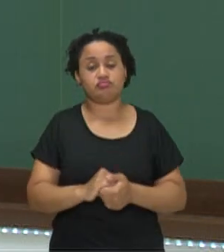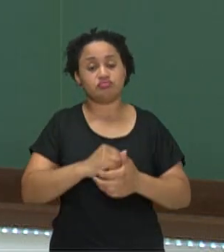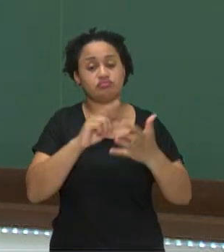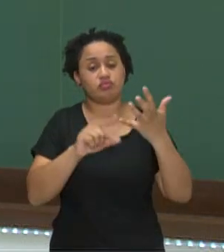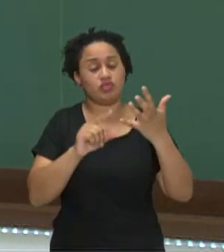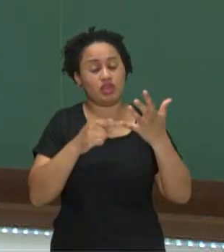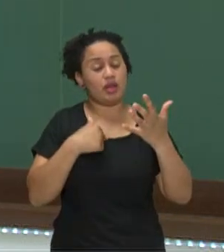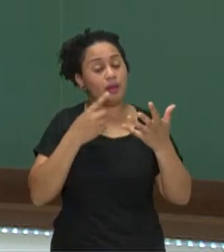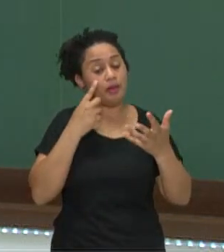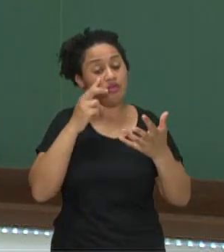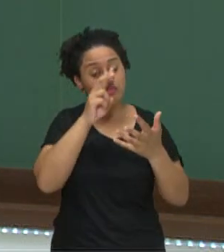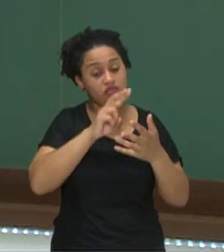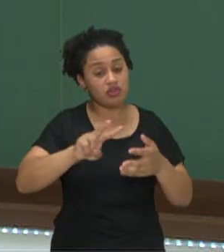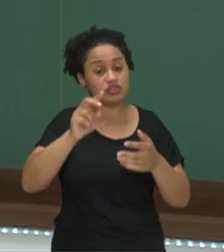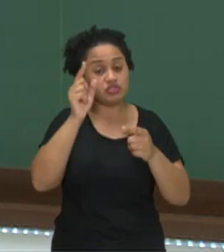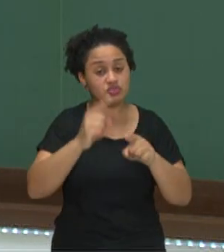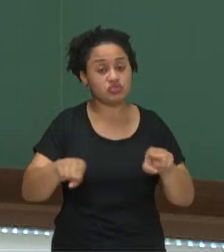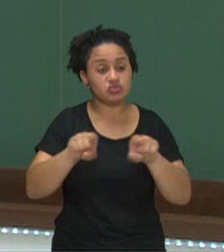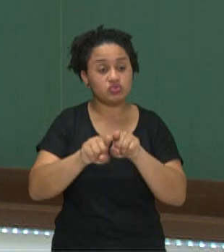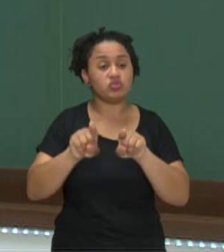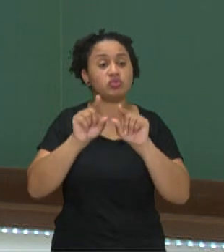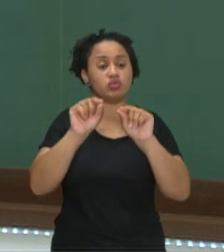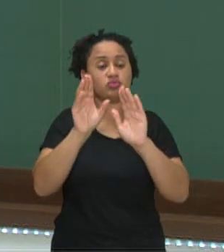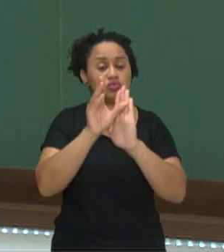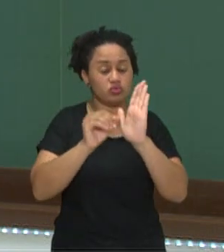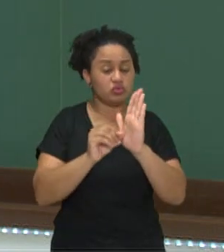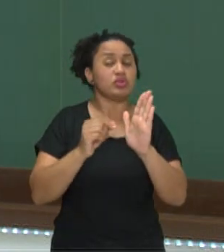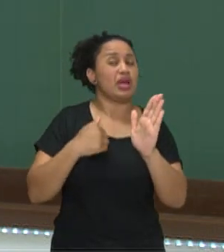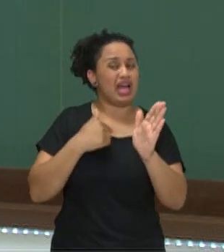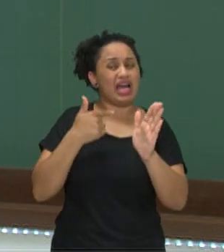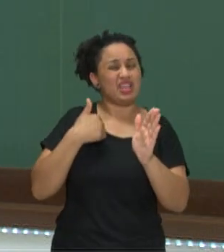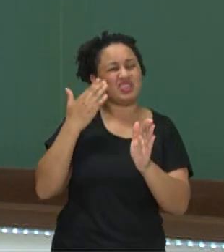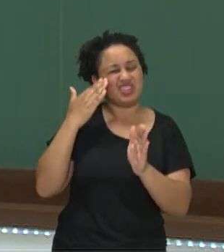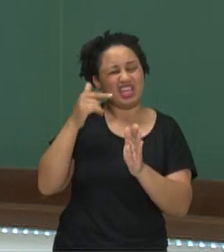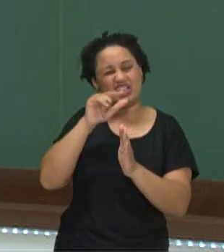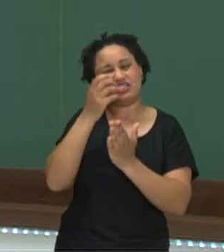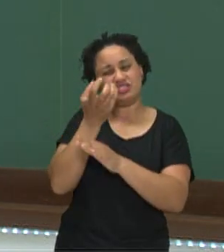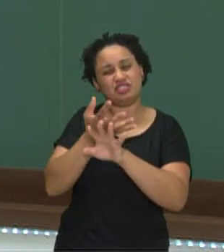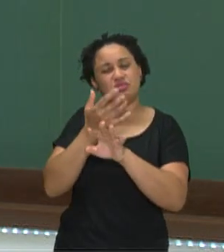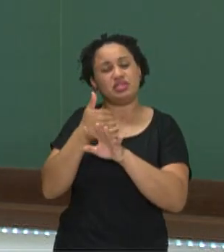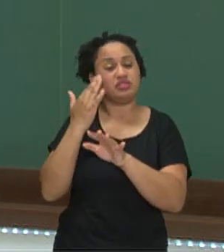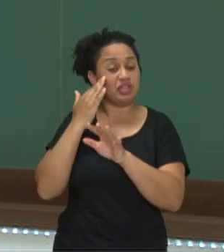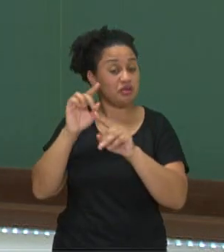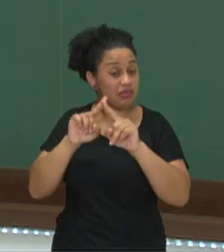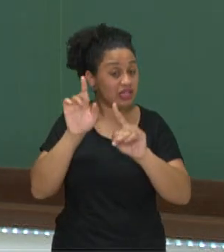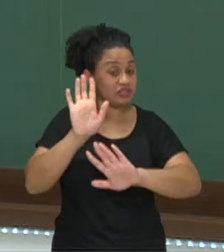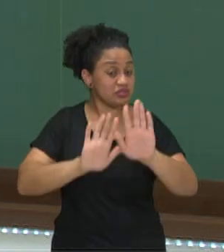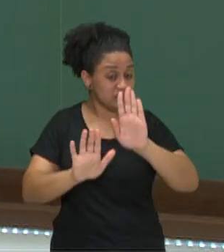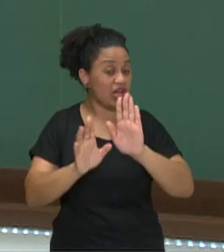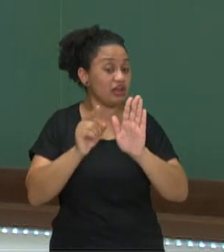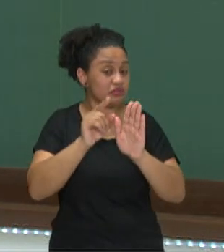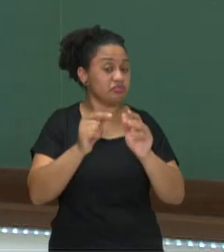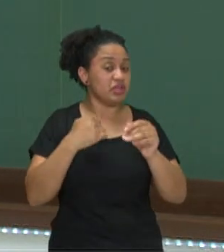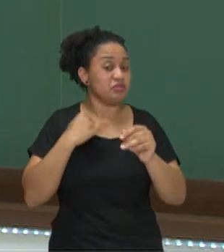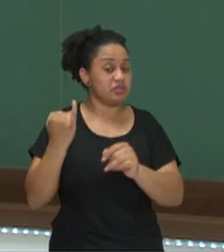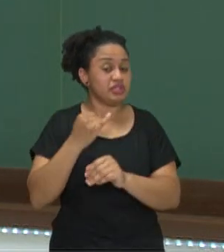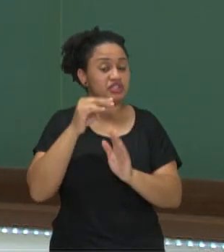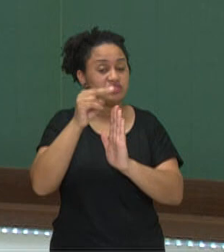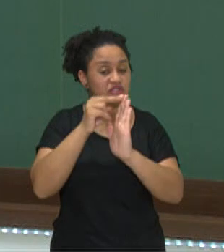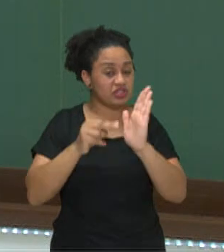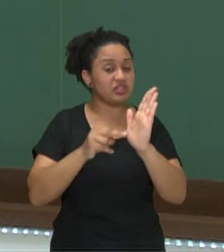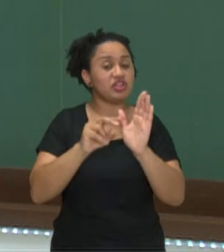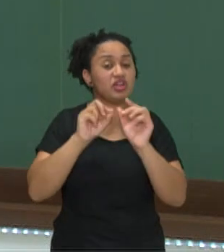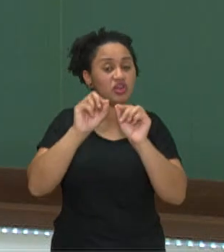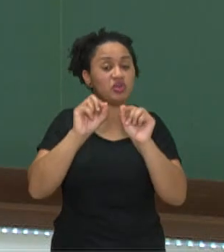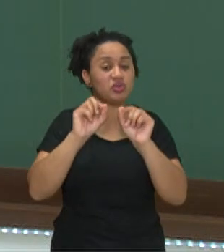conteúdos, né? Por mais que você tenha domínio, mande bem na matéria, é importante que você revise os conteúdos, faça uma leitura daquilo que você